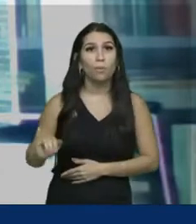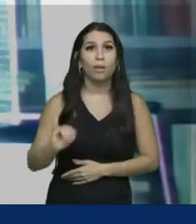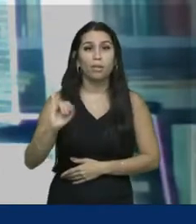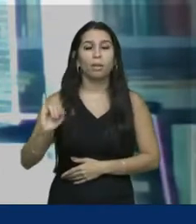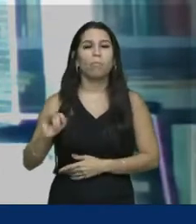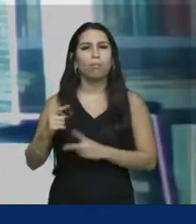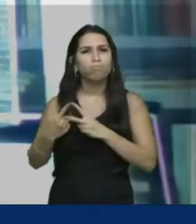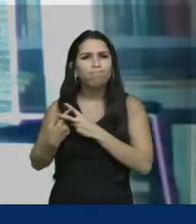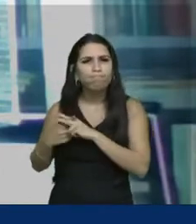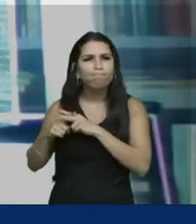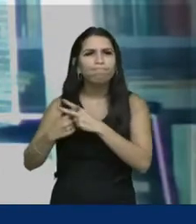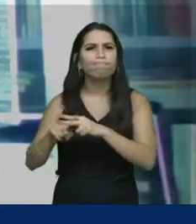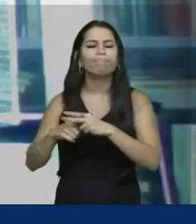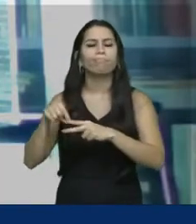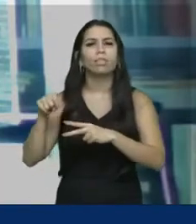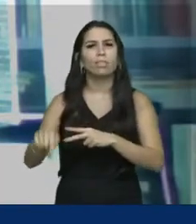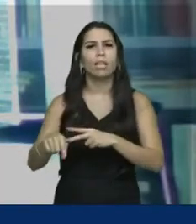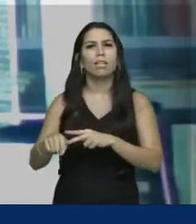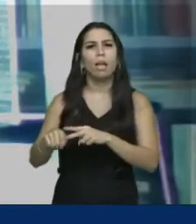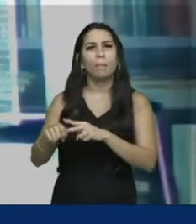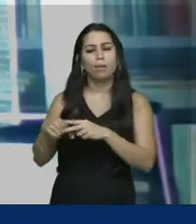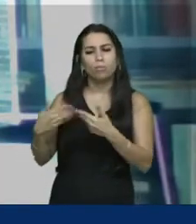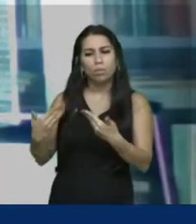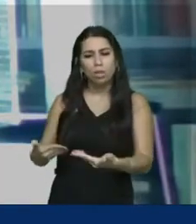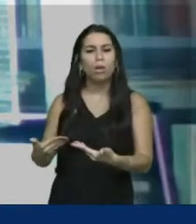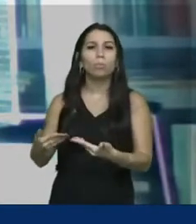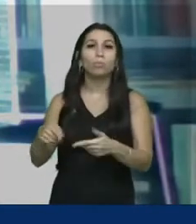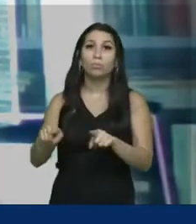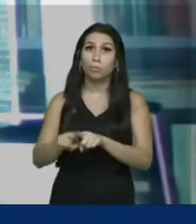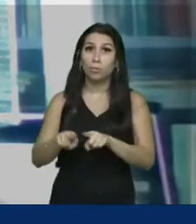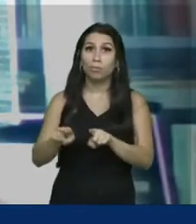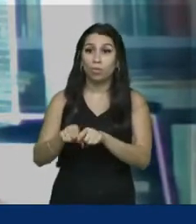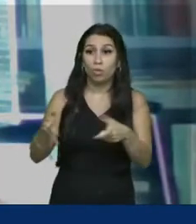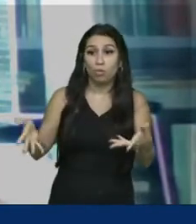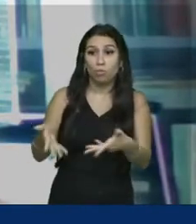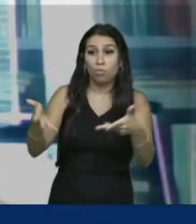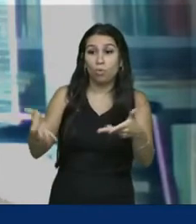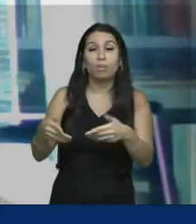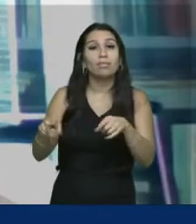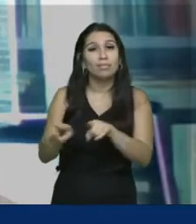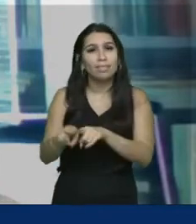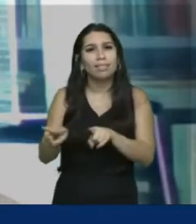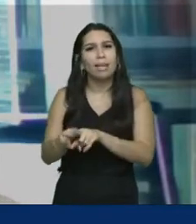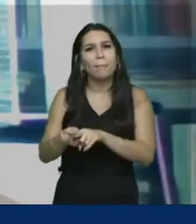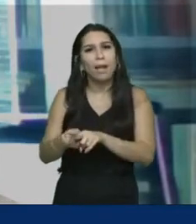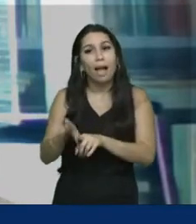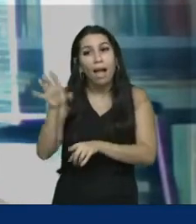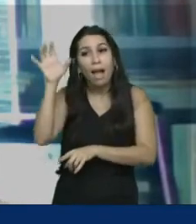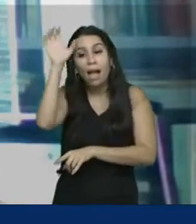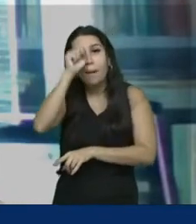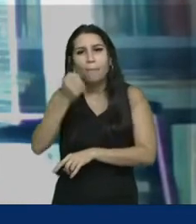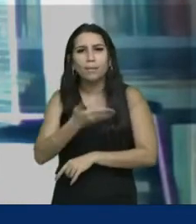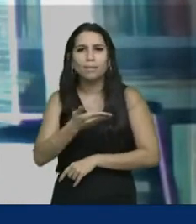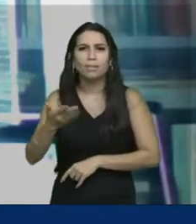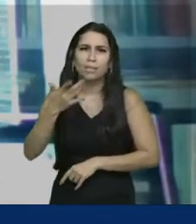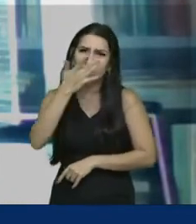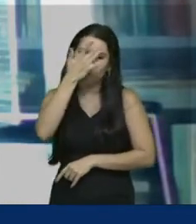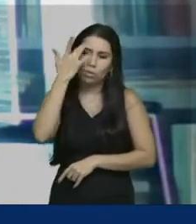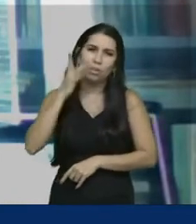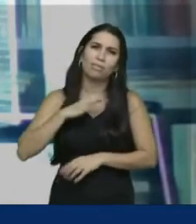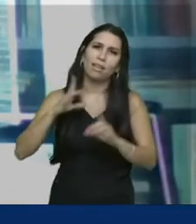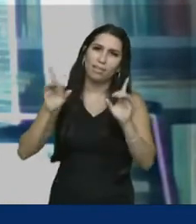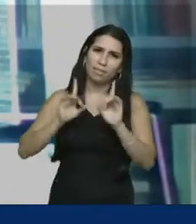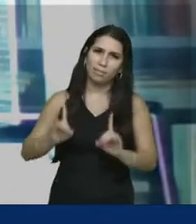manutenção dessa educação inclusiva e o incentivo também à aprendizagem da pessoa com